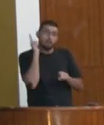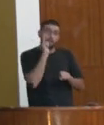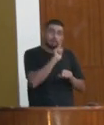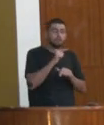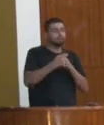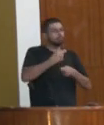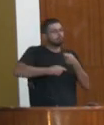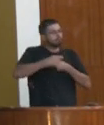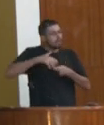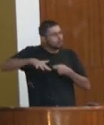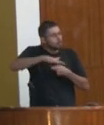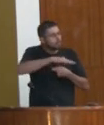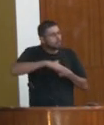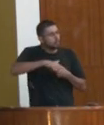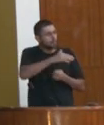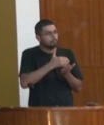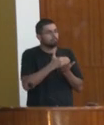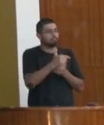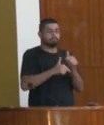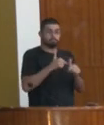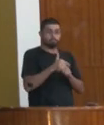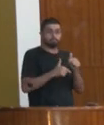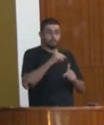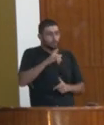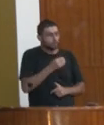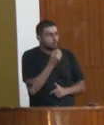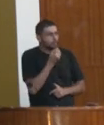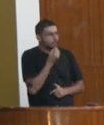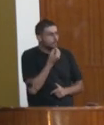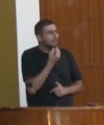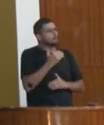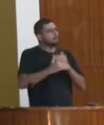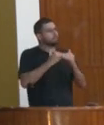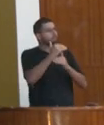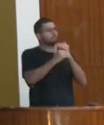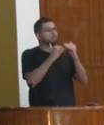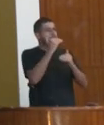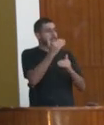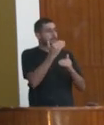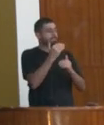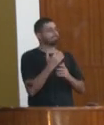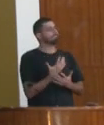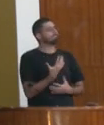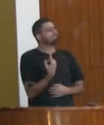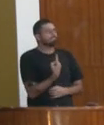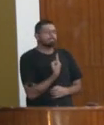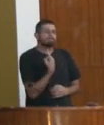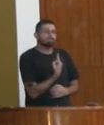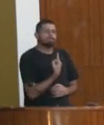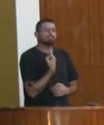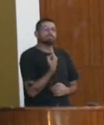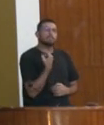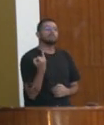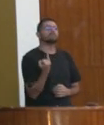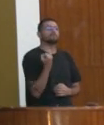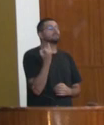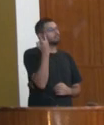trabalho, que elas possam estar avançando. Isso para a gente é muito importante. Então, essas